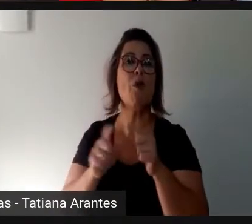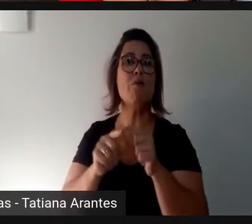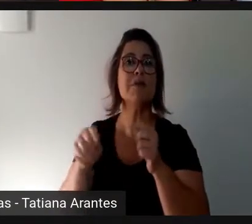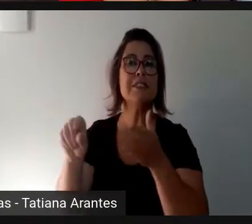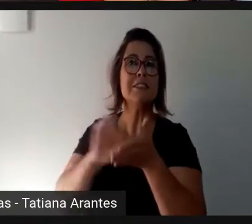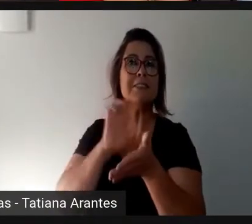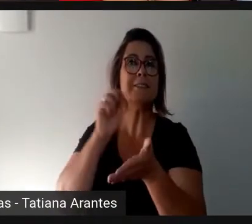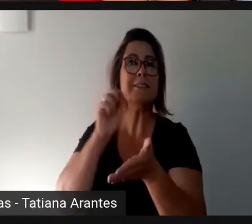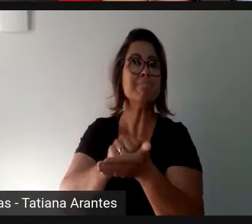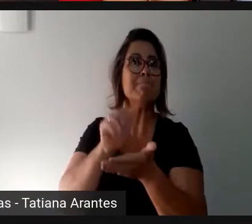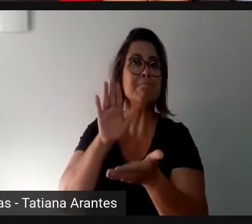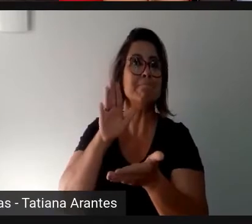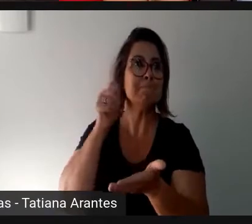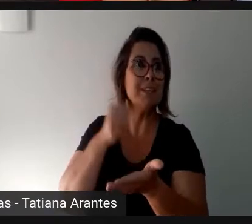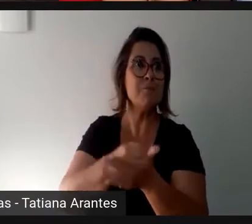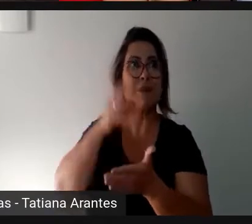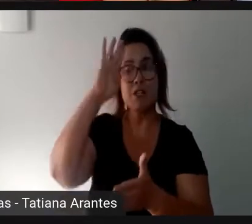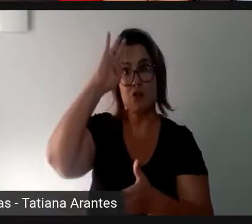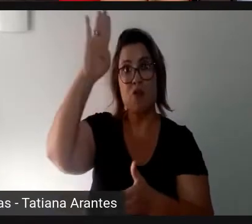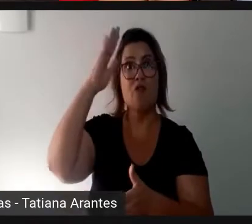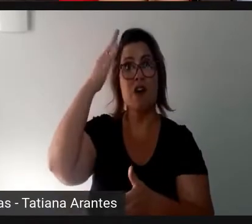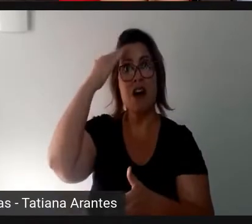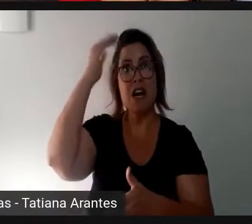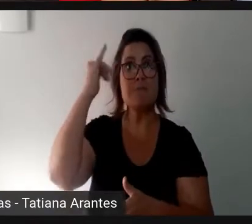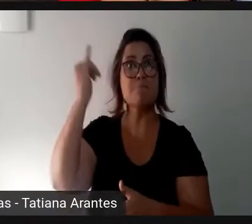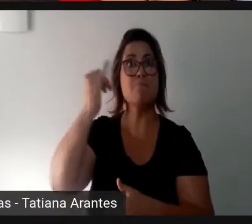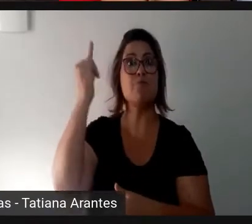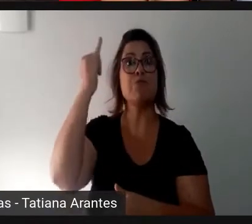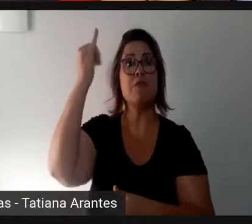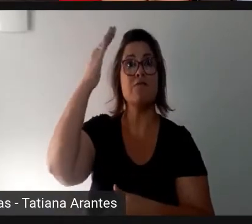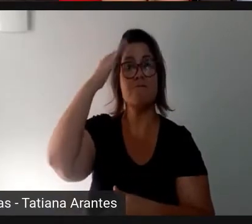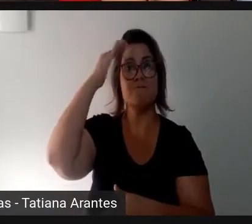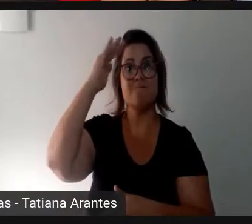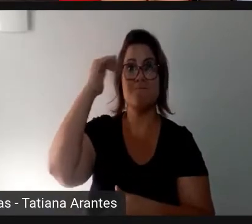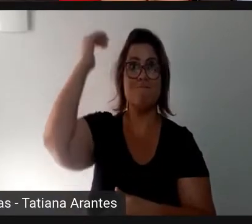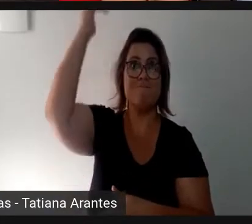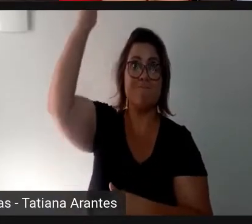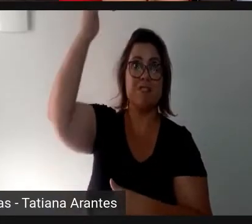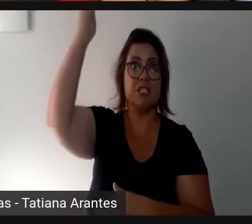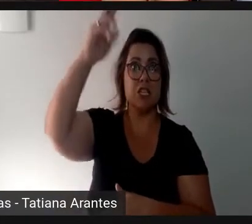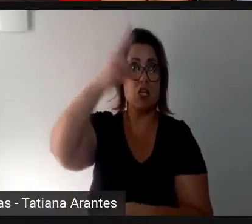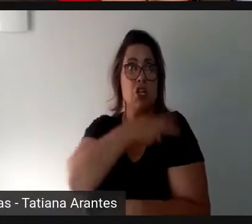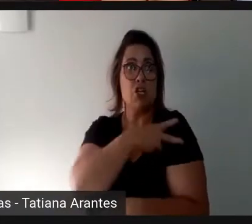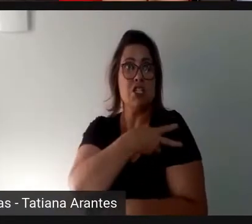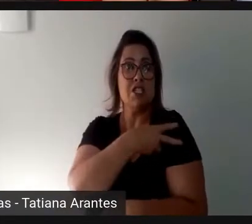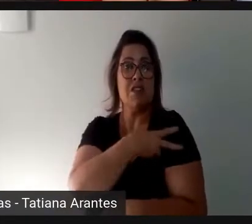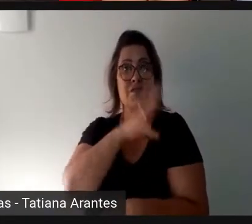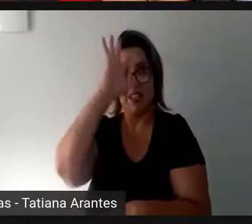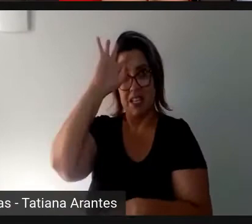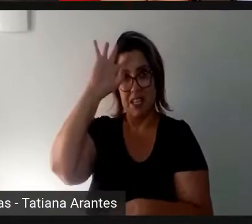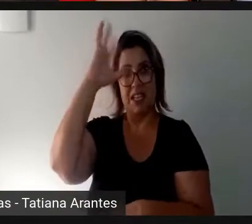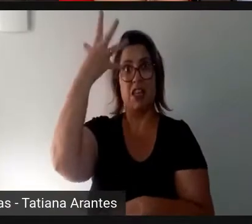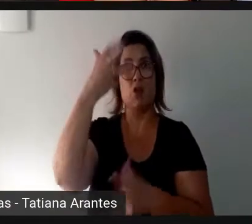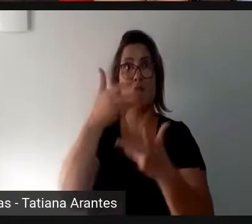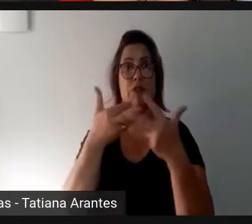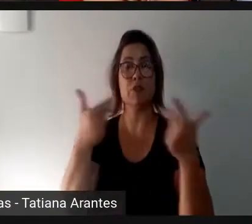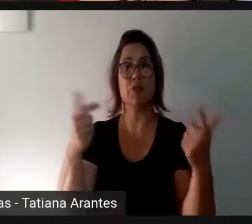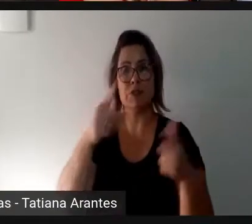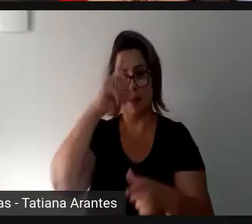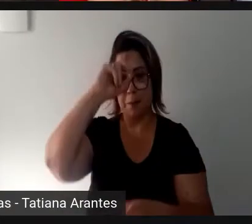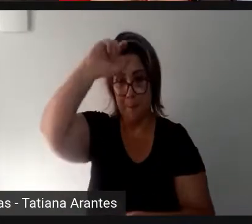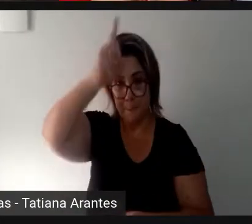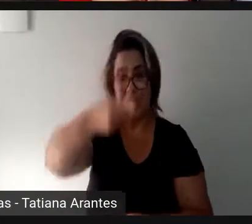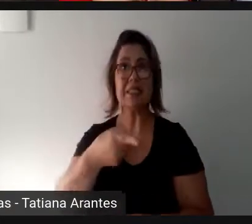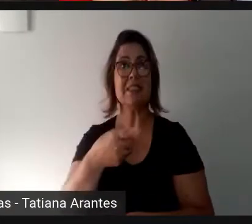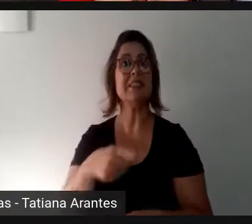riscos altos. Onde é que está essa caneta? Onde estão os nós de decisões monocráticas e de que agentes podem decidir